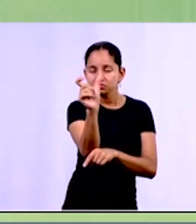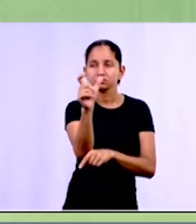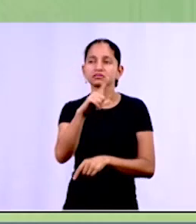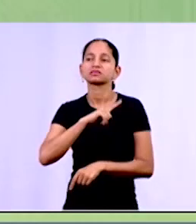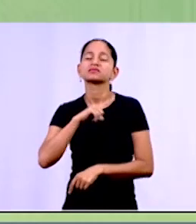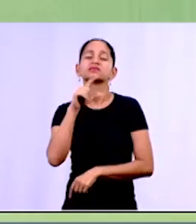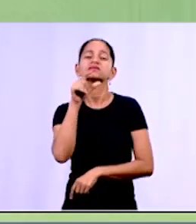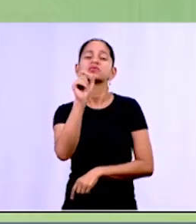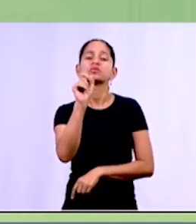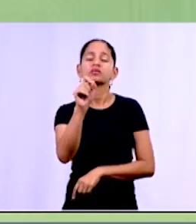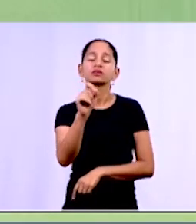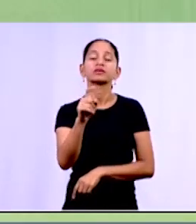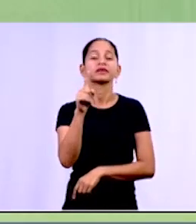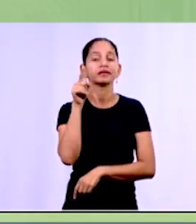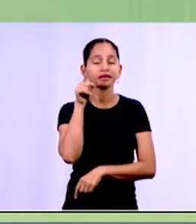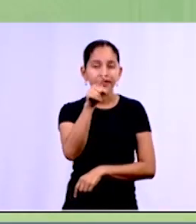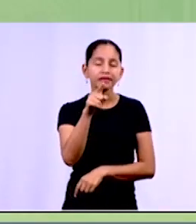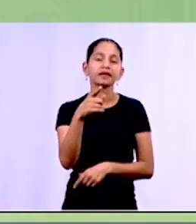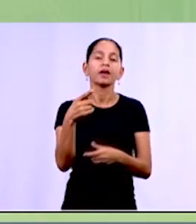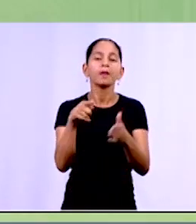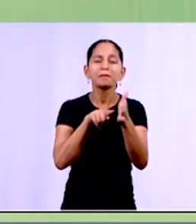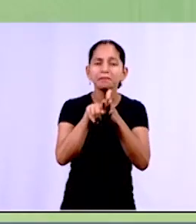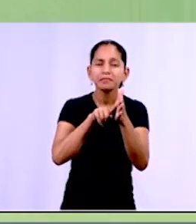ele está no INPE, Instituto Nacional de Pesquisas